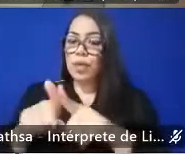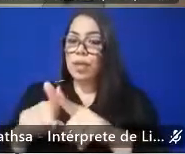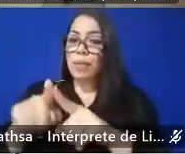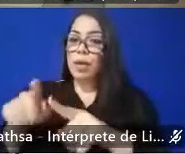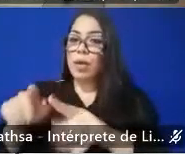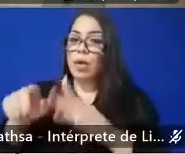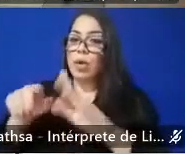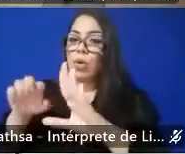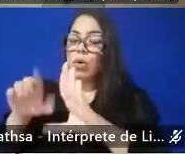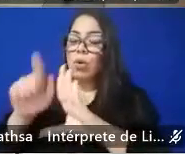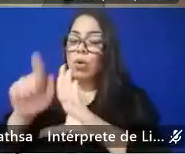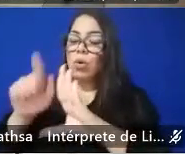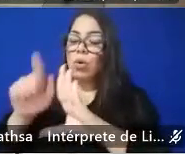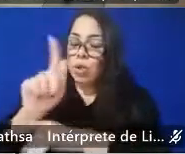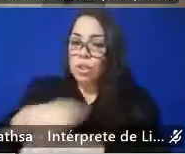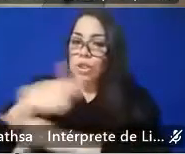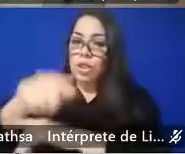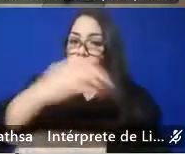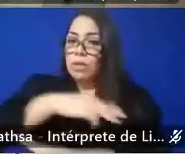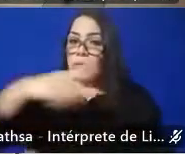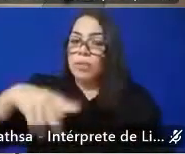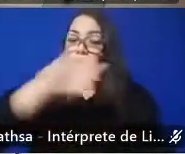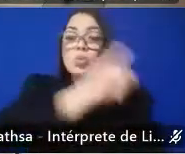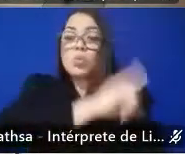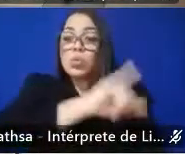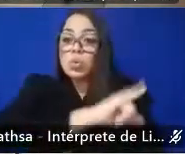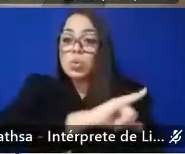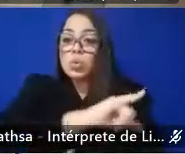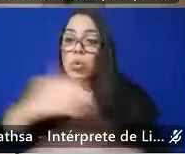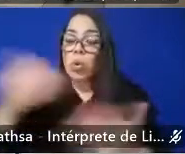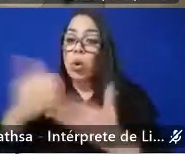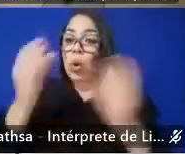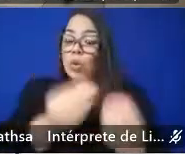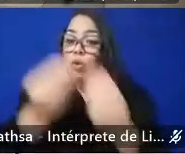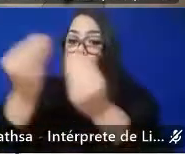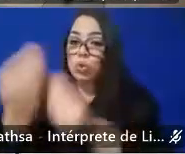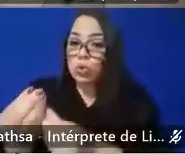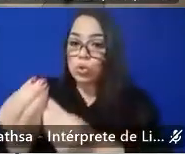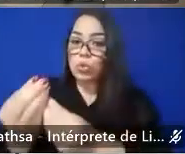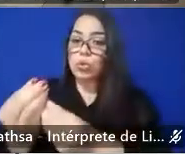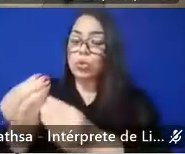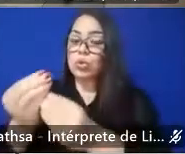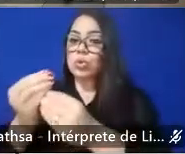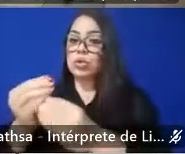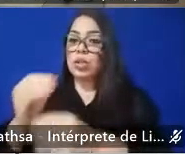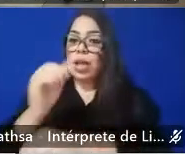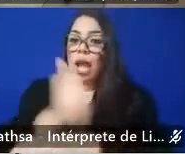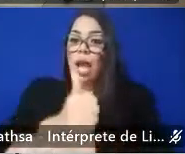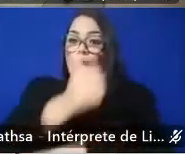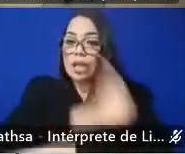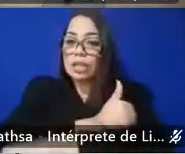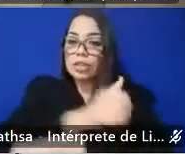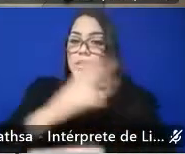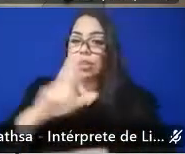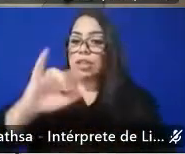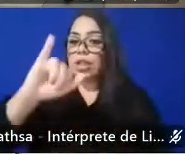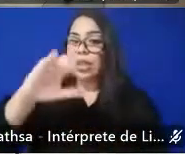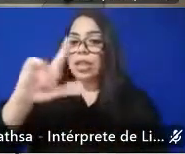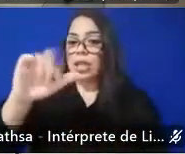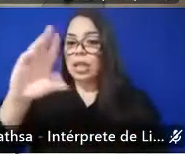do Estado do Rio de Janeiro hoje entregue à administração de Ricardo Ribeiro Martins